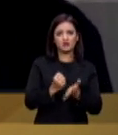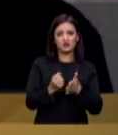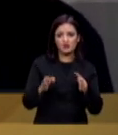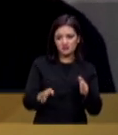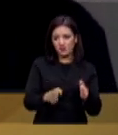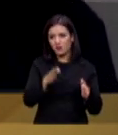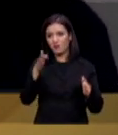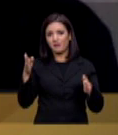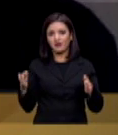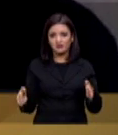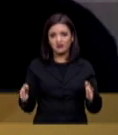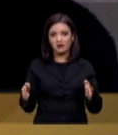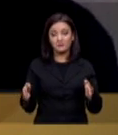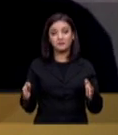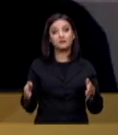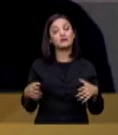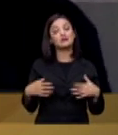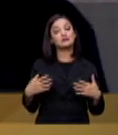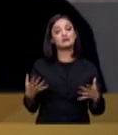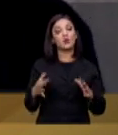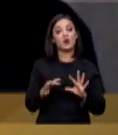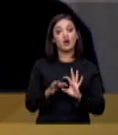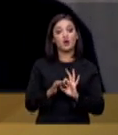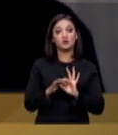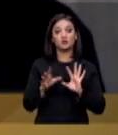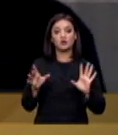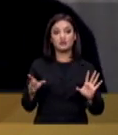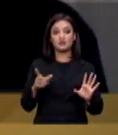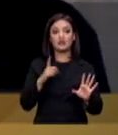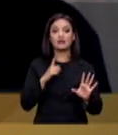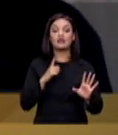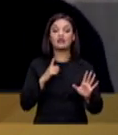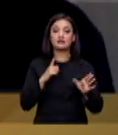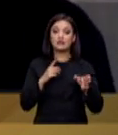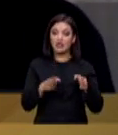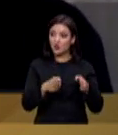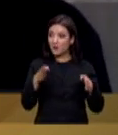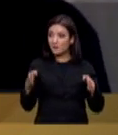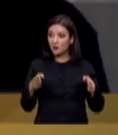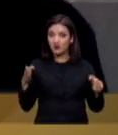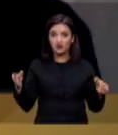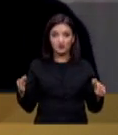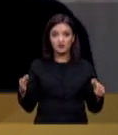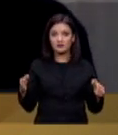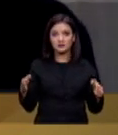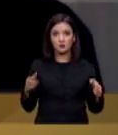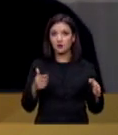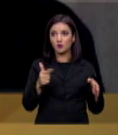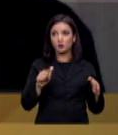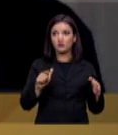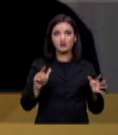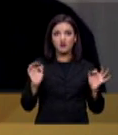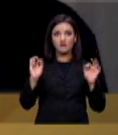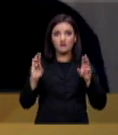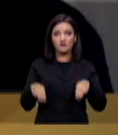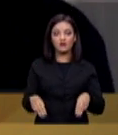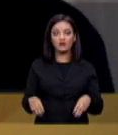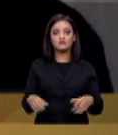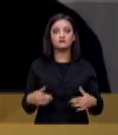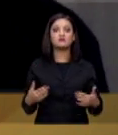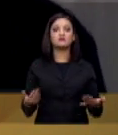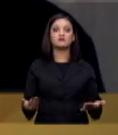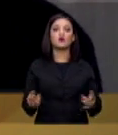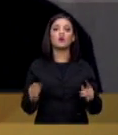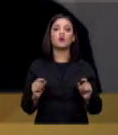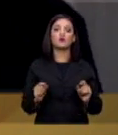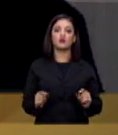a autorizar em tese uma prorrogação que sai indefinida vai de encontro ao princípio